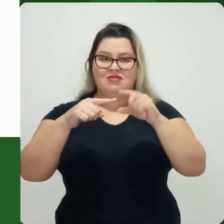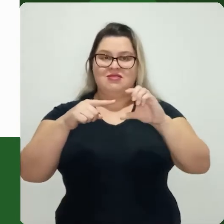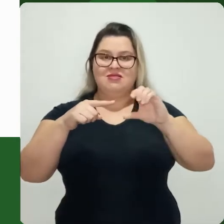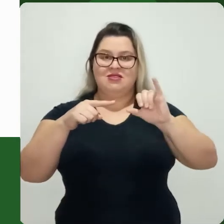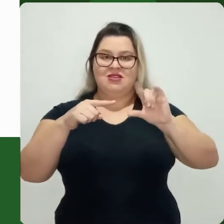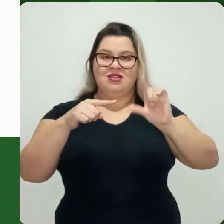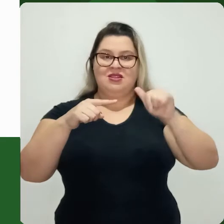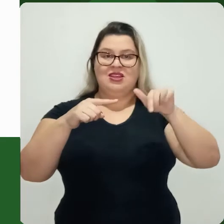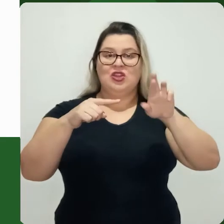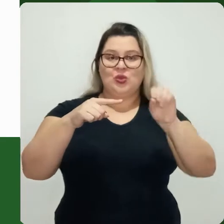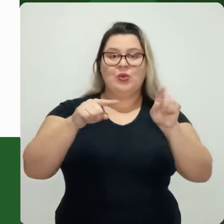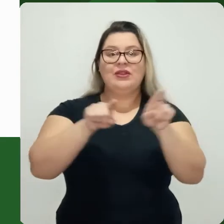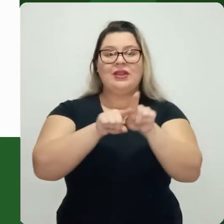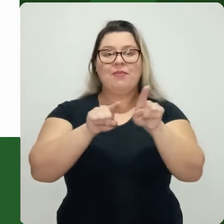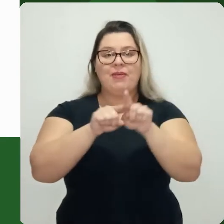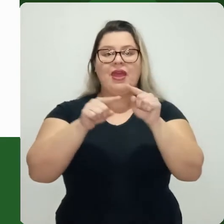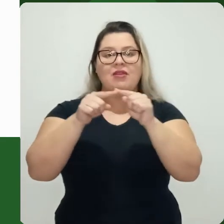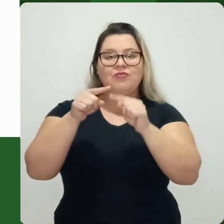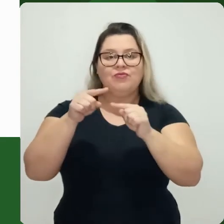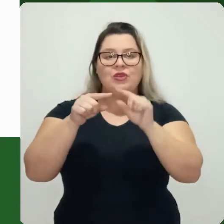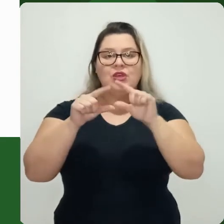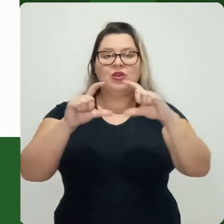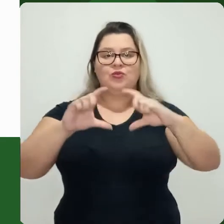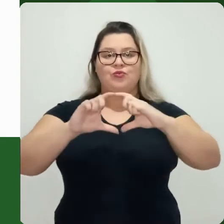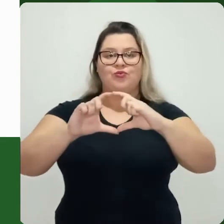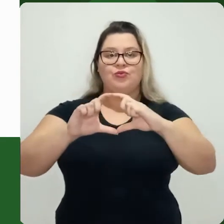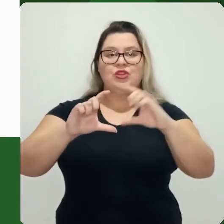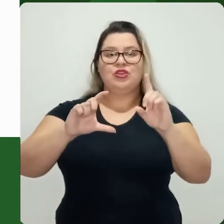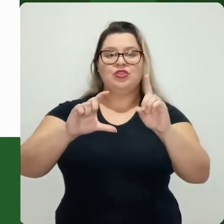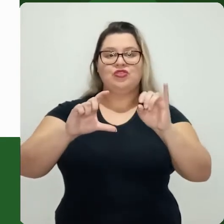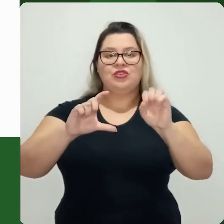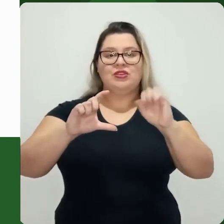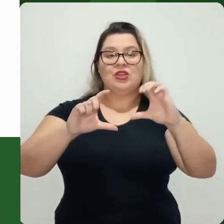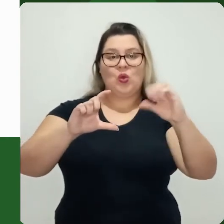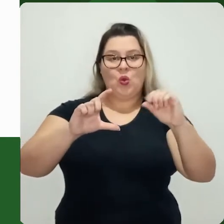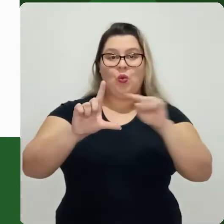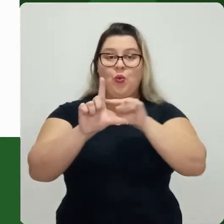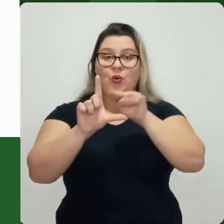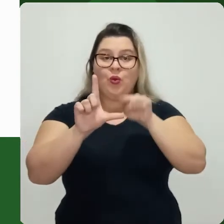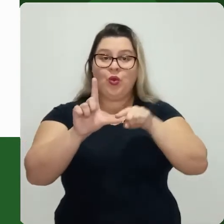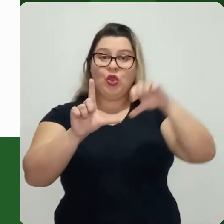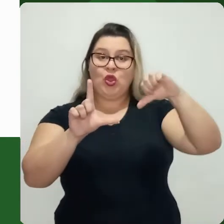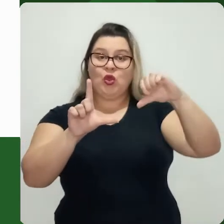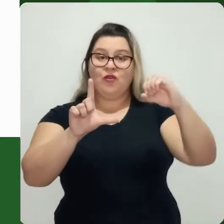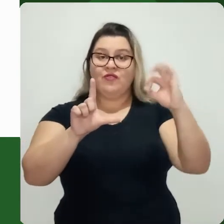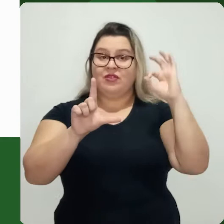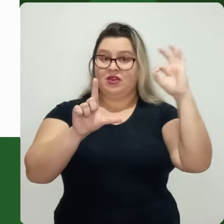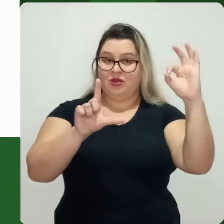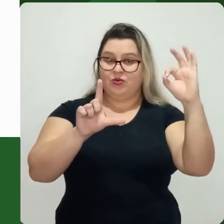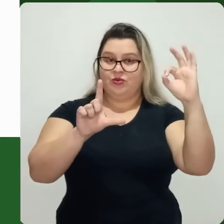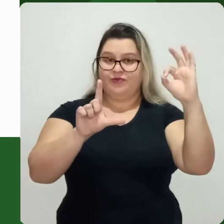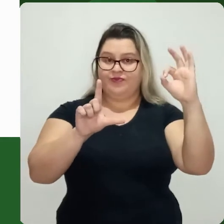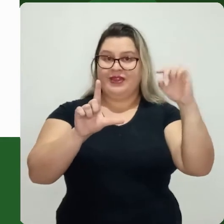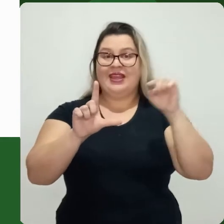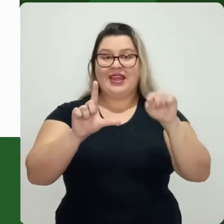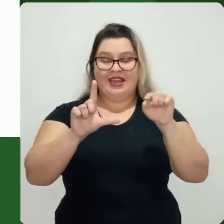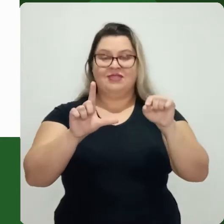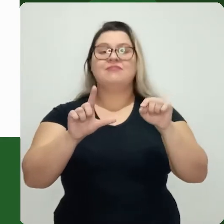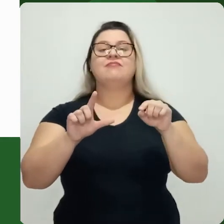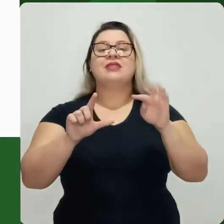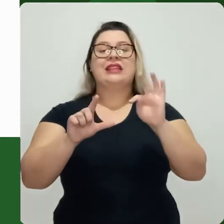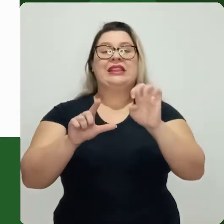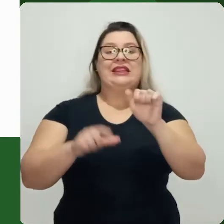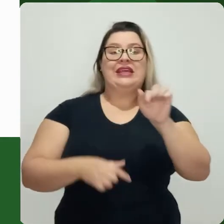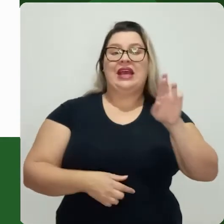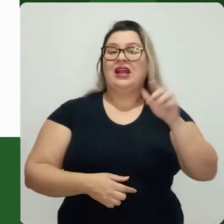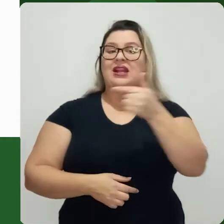um disco, dispostos no ângulo de 90 graus. Os teares dupla frontura convencionais